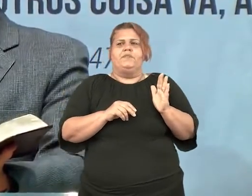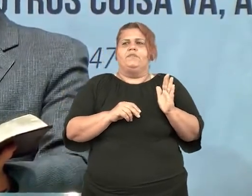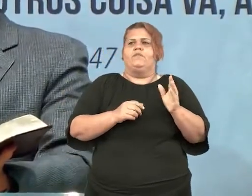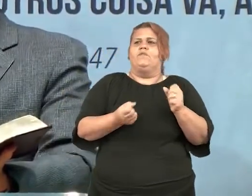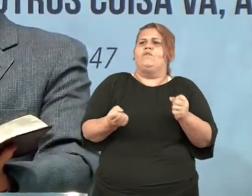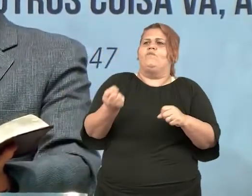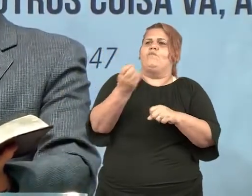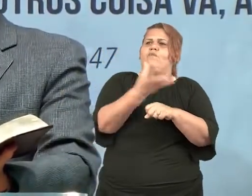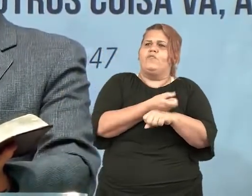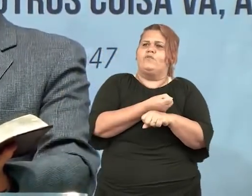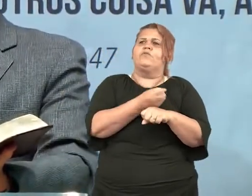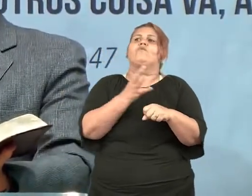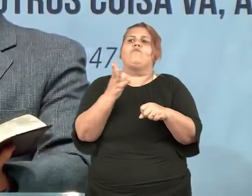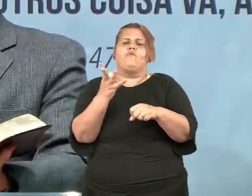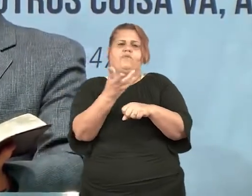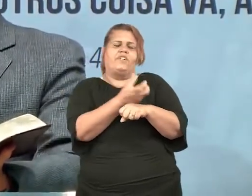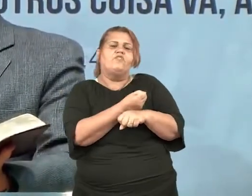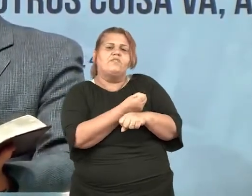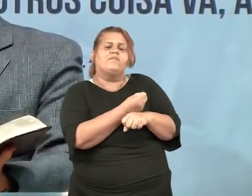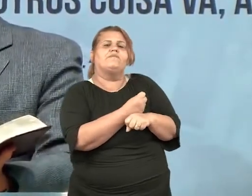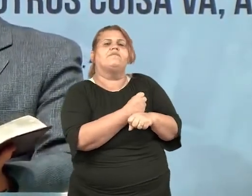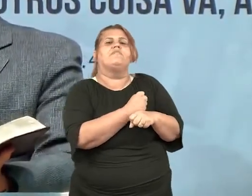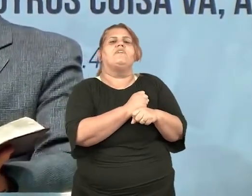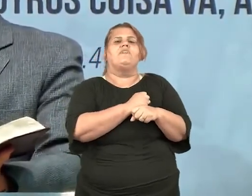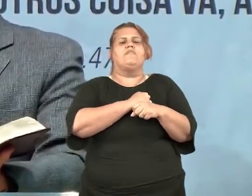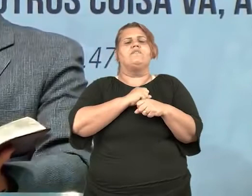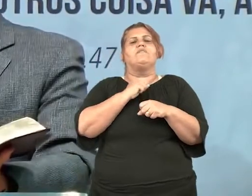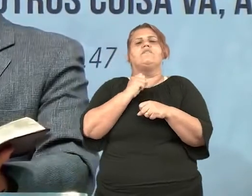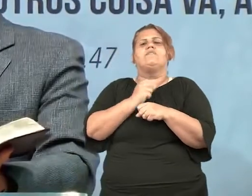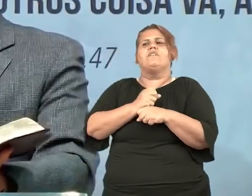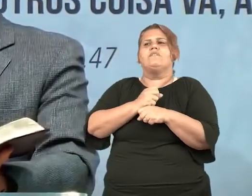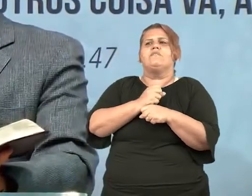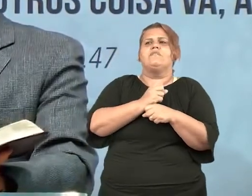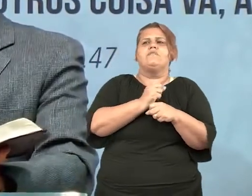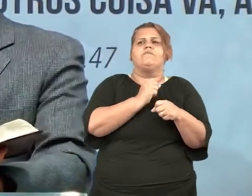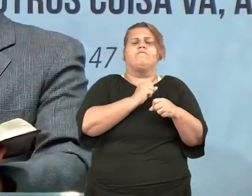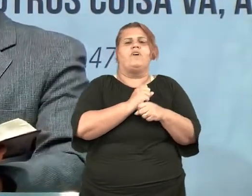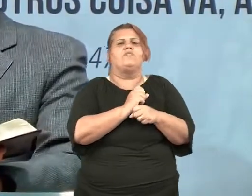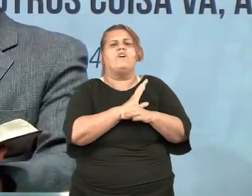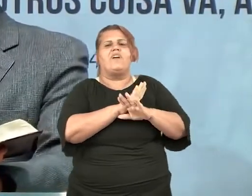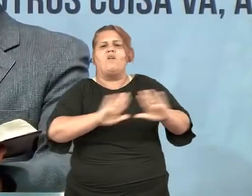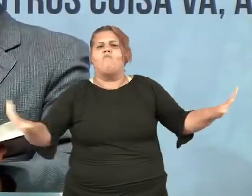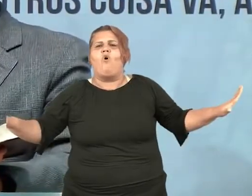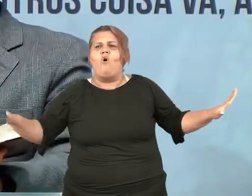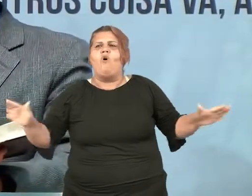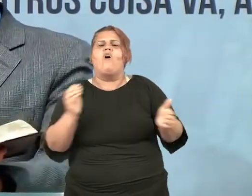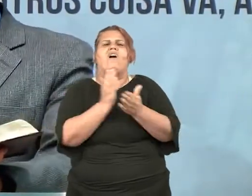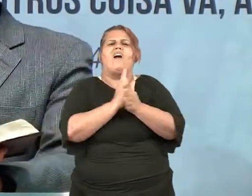todas essas arrogantes pretensões e jactâncias malignas